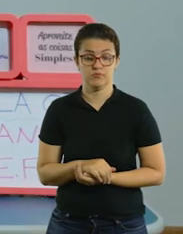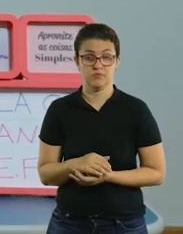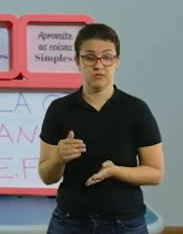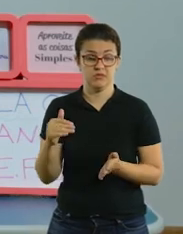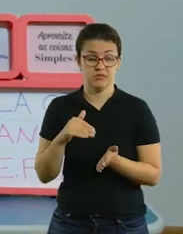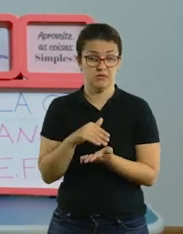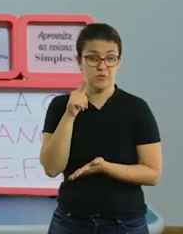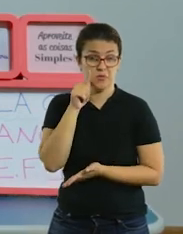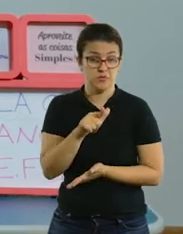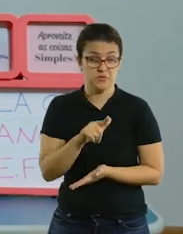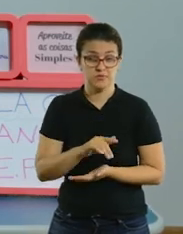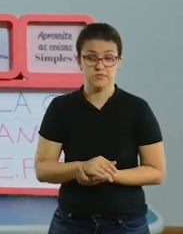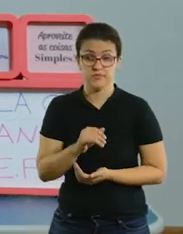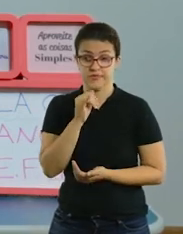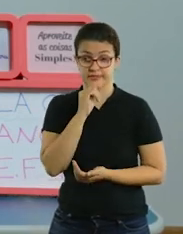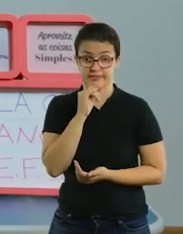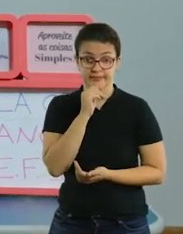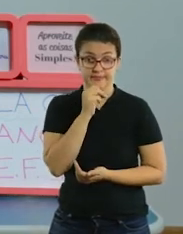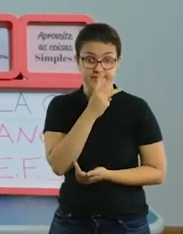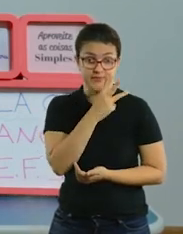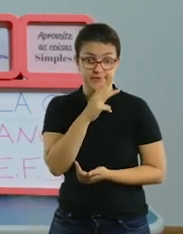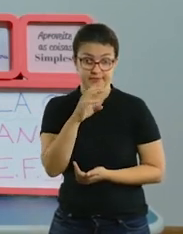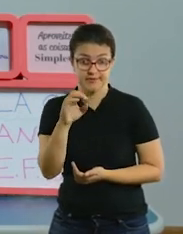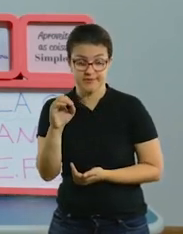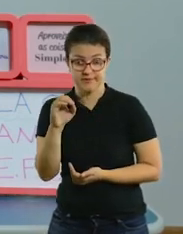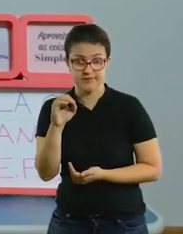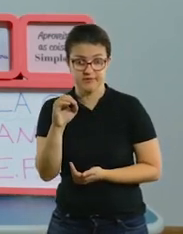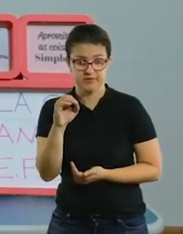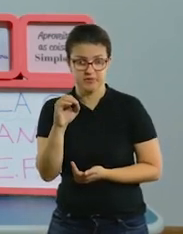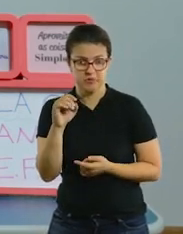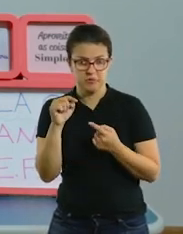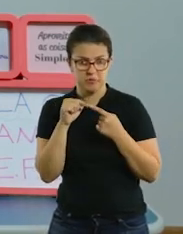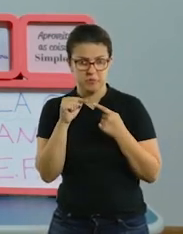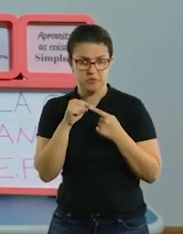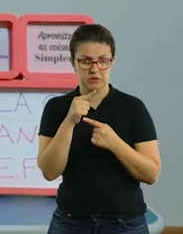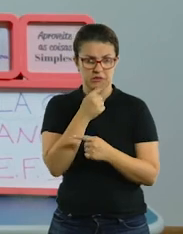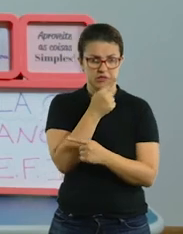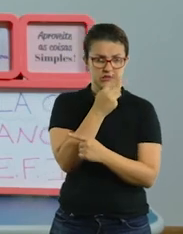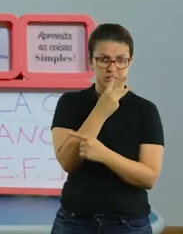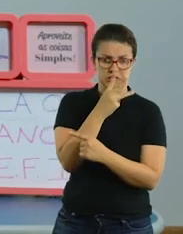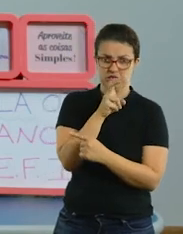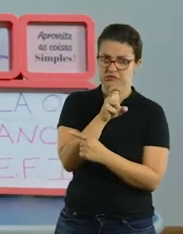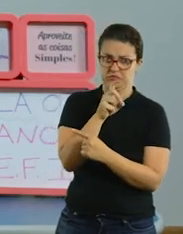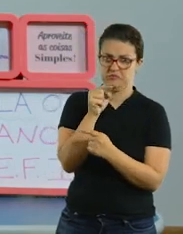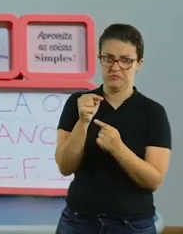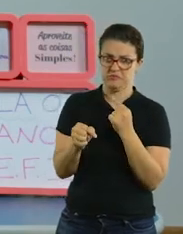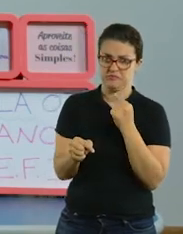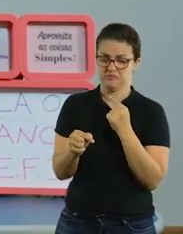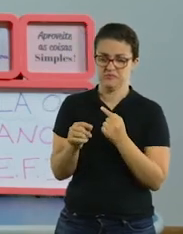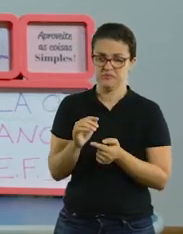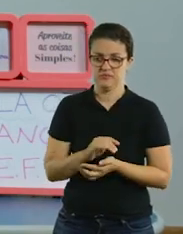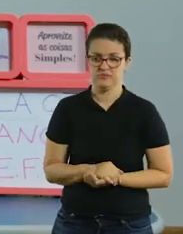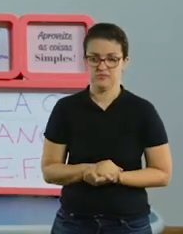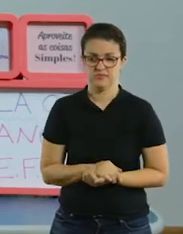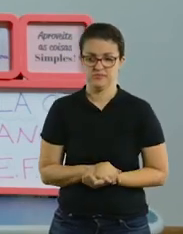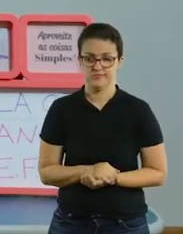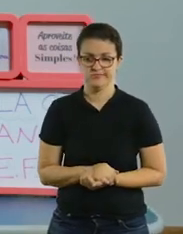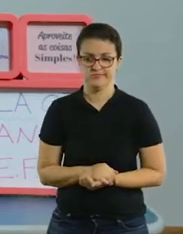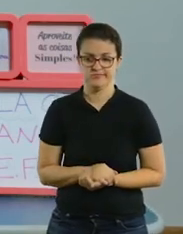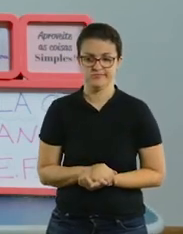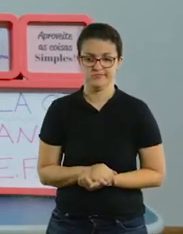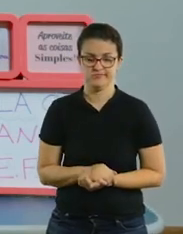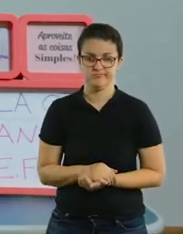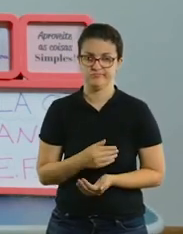até acertar. Por exemplo, eu retirei 300. 300 forma o número 135? Não.